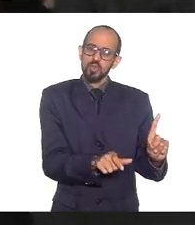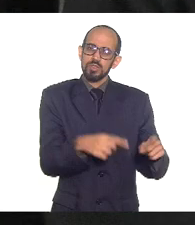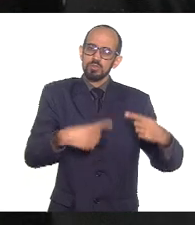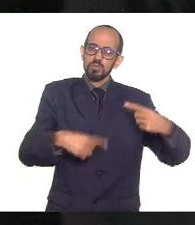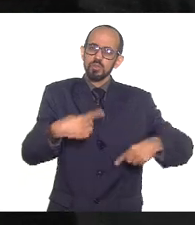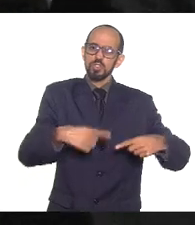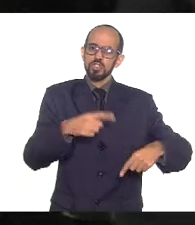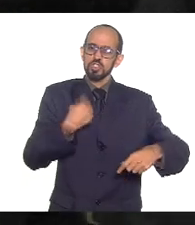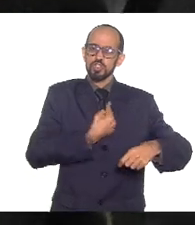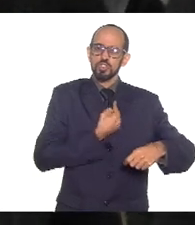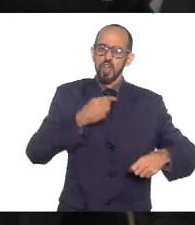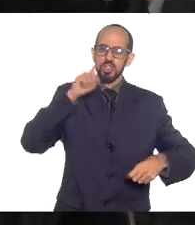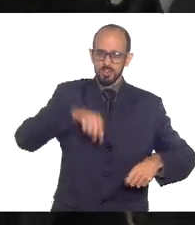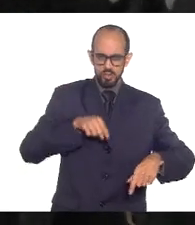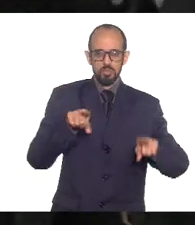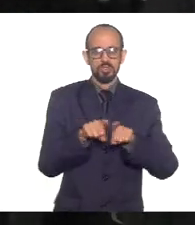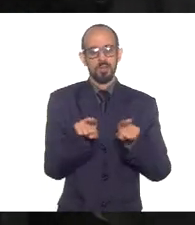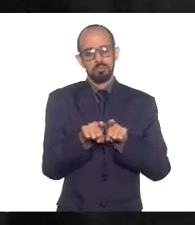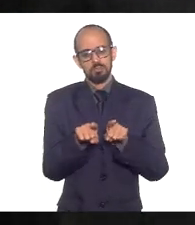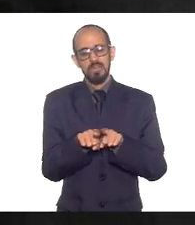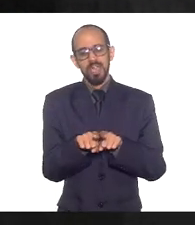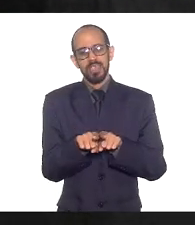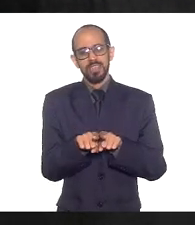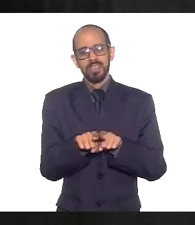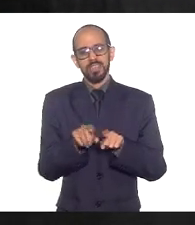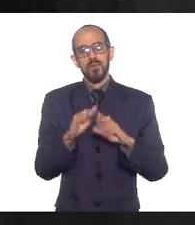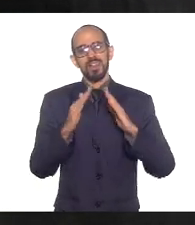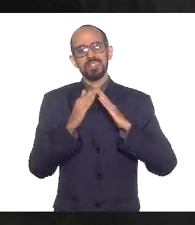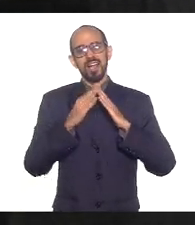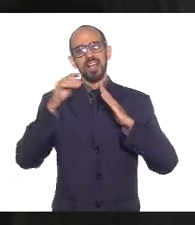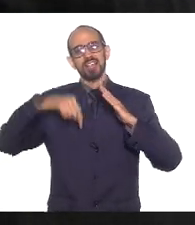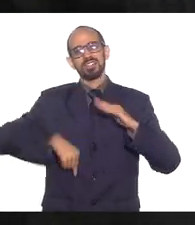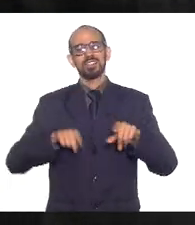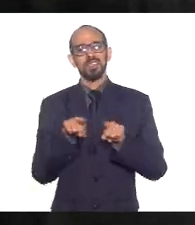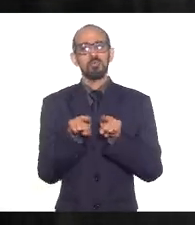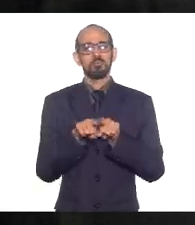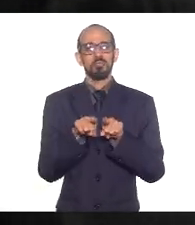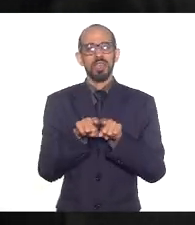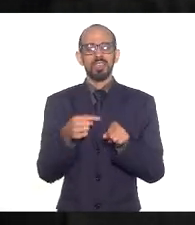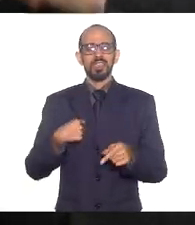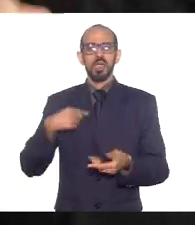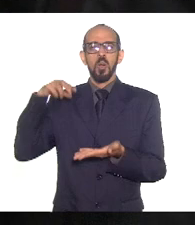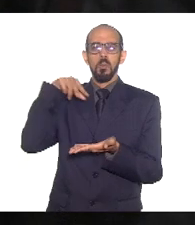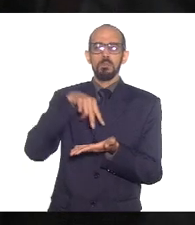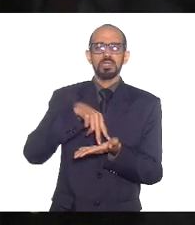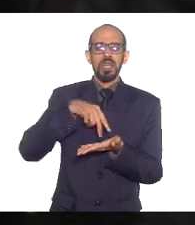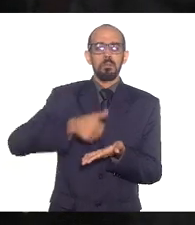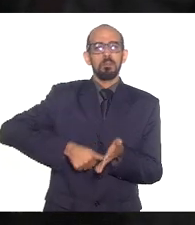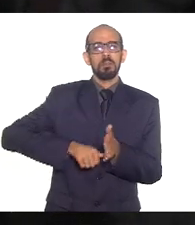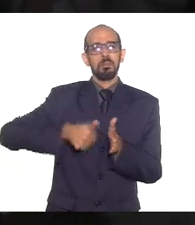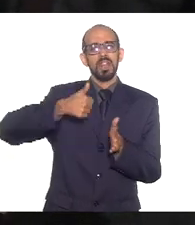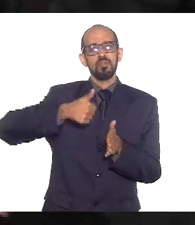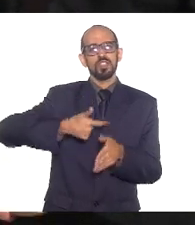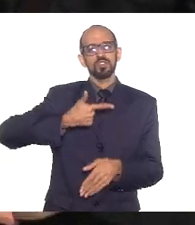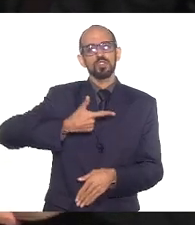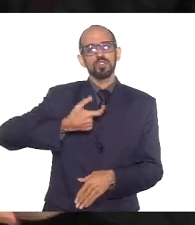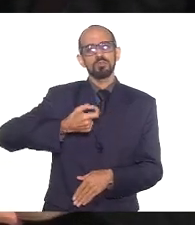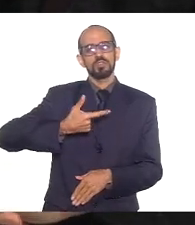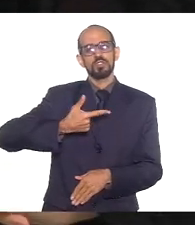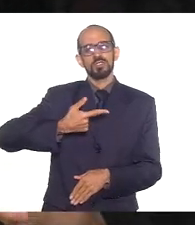somos e não sujeitados a política então é aqui nessa casa também seu presidente que eu precisei pela primeira vez